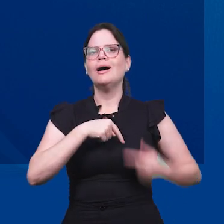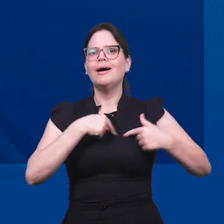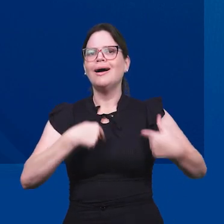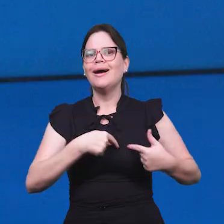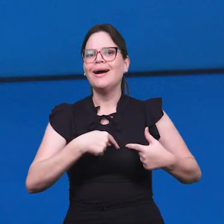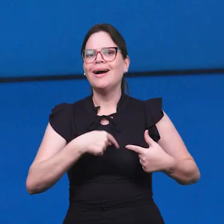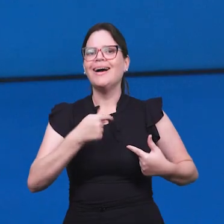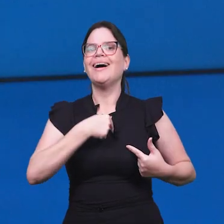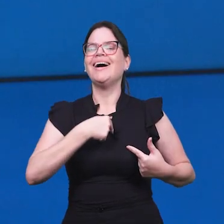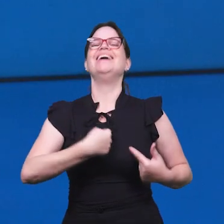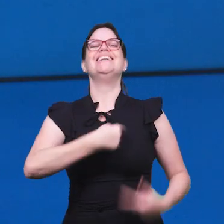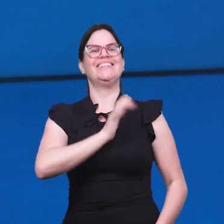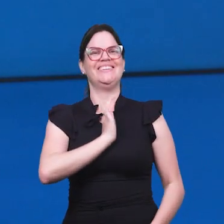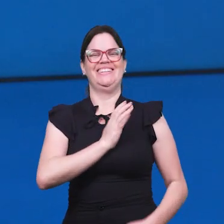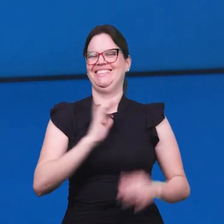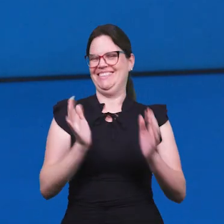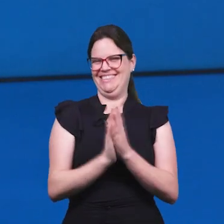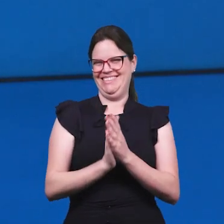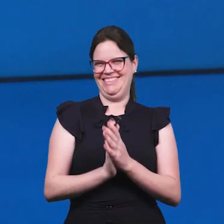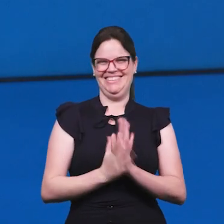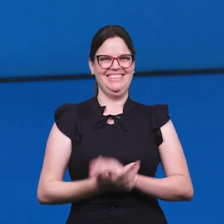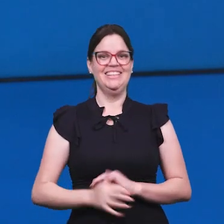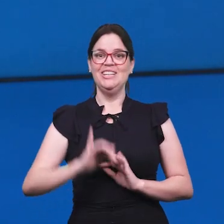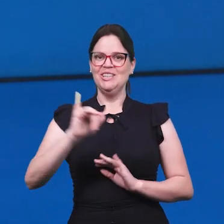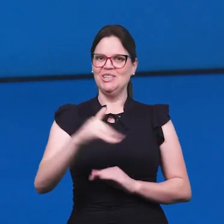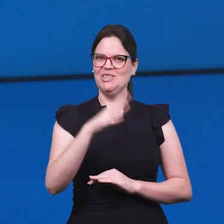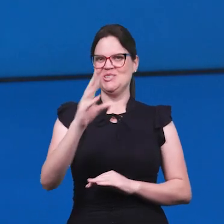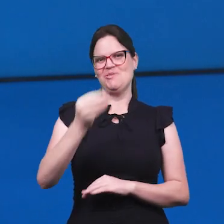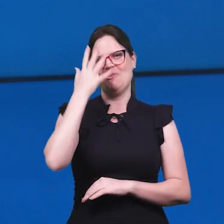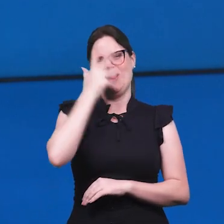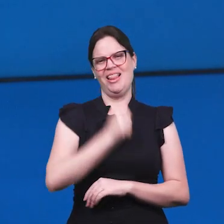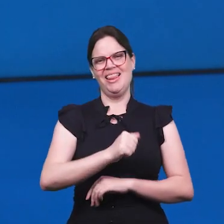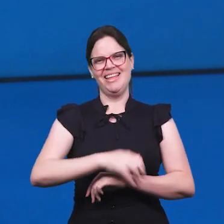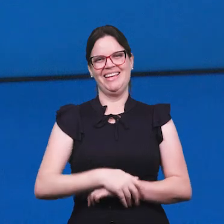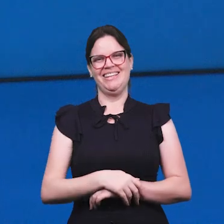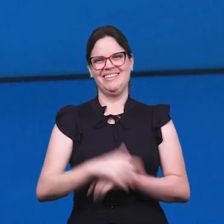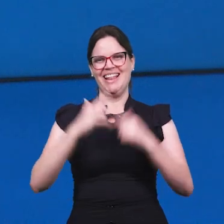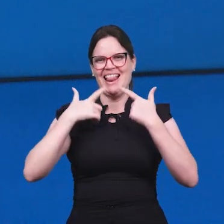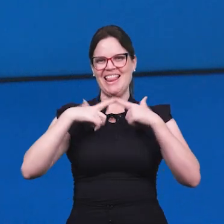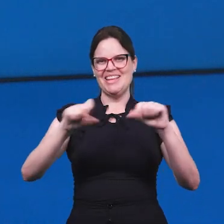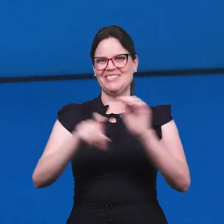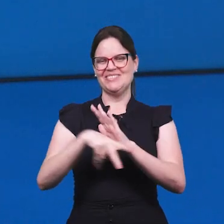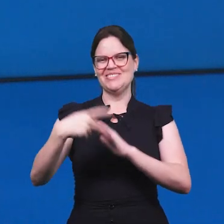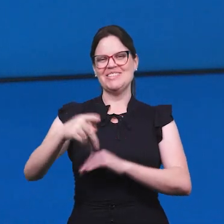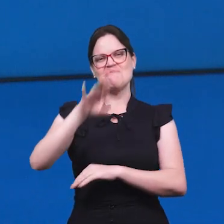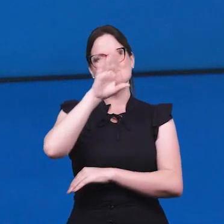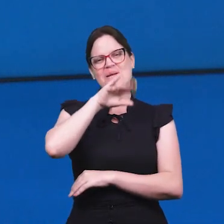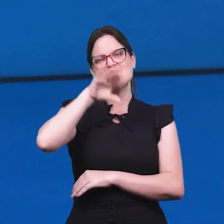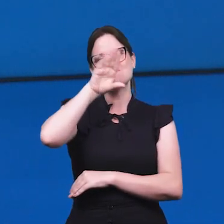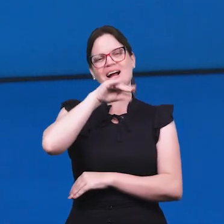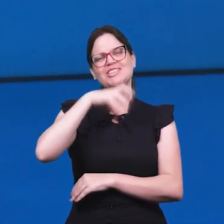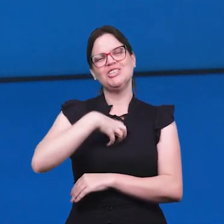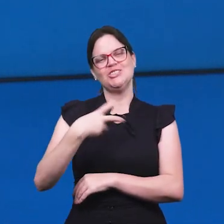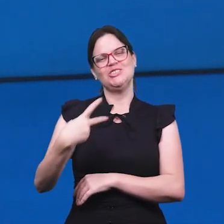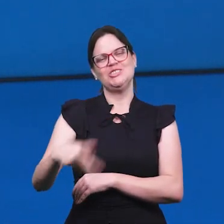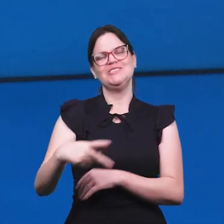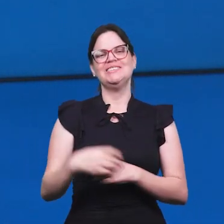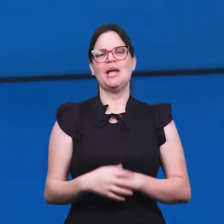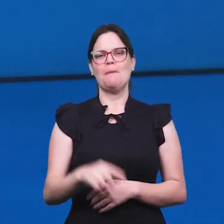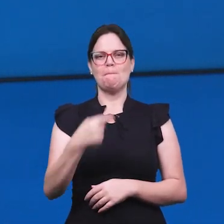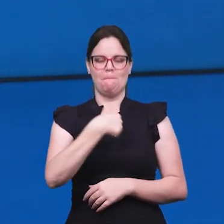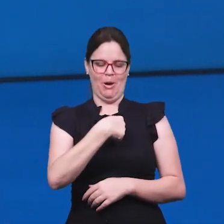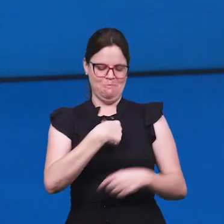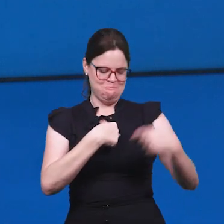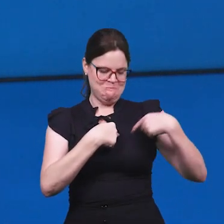coração. João Apolo, que maravilha, né? Na sua linguagem, balbuciando as palavras, apontando o dedinho aí para